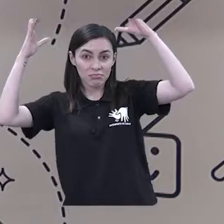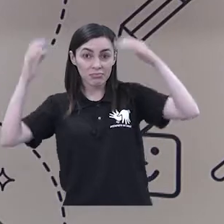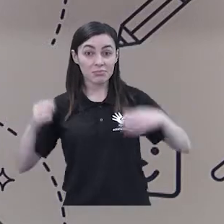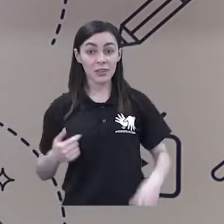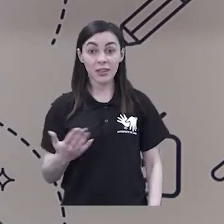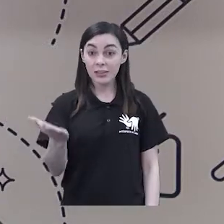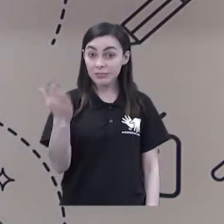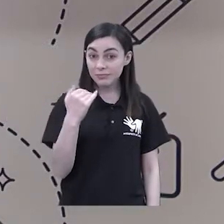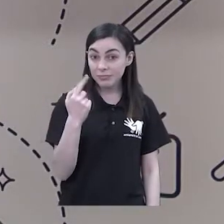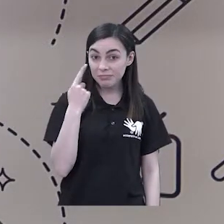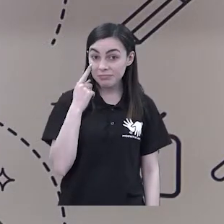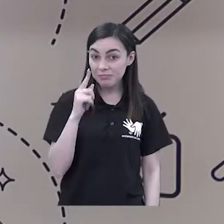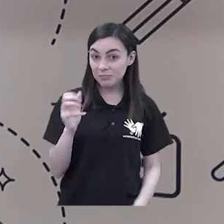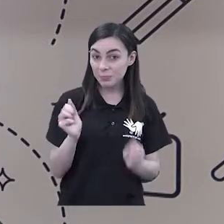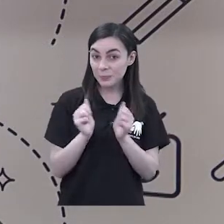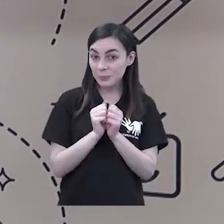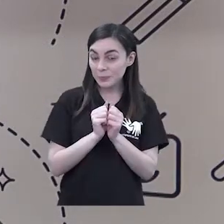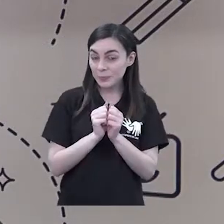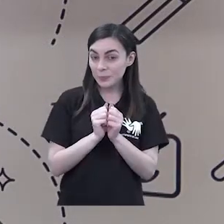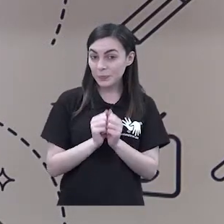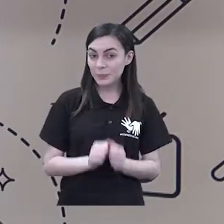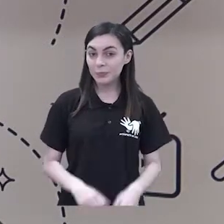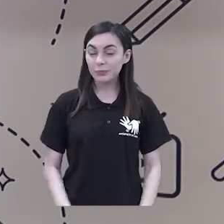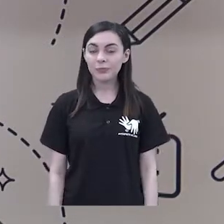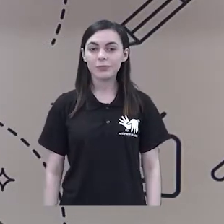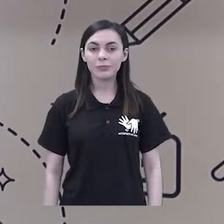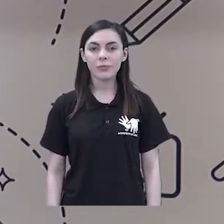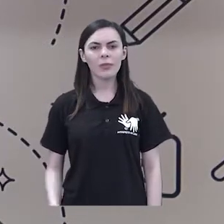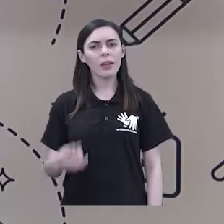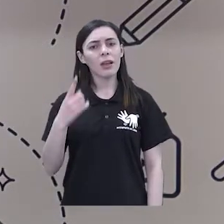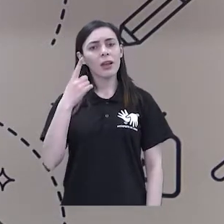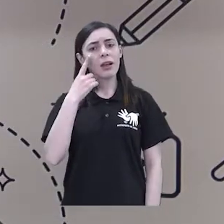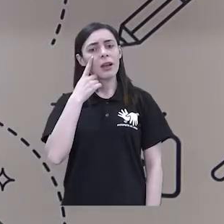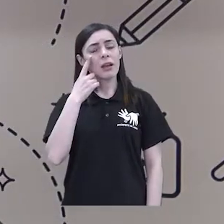Vamos, então, descobrir juntos? Olha só!